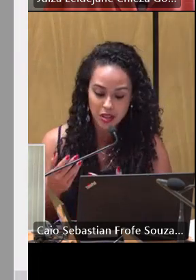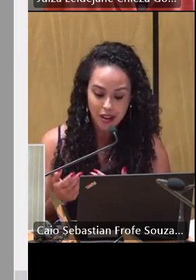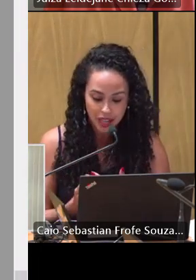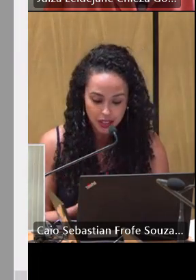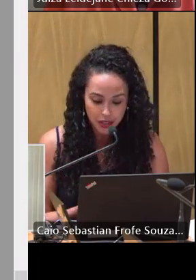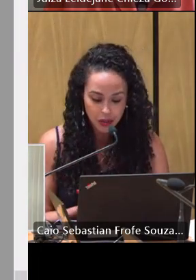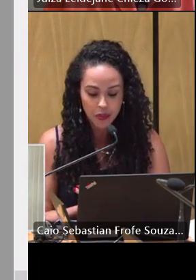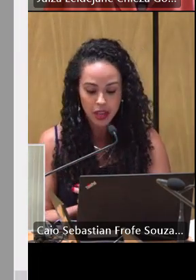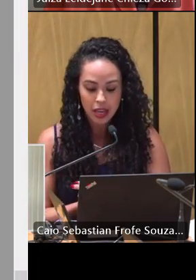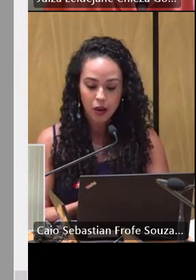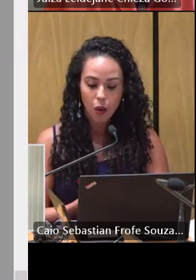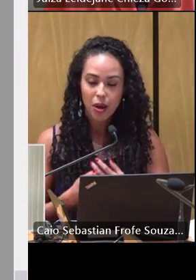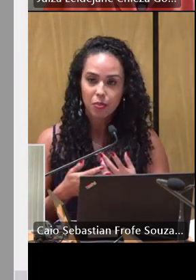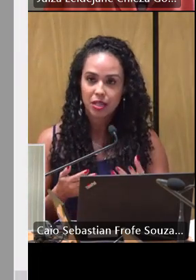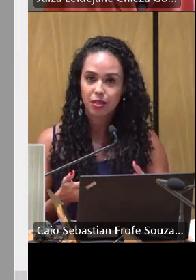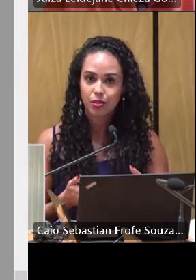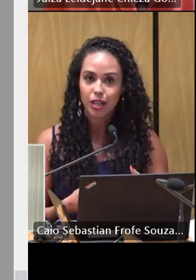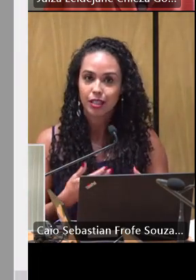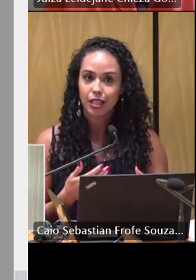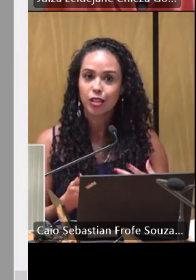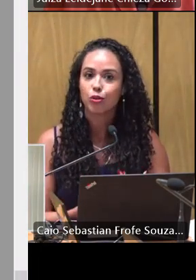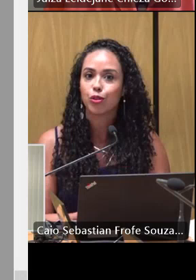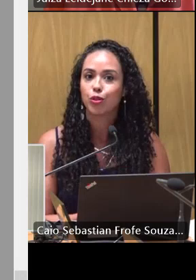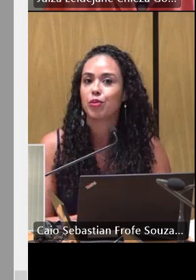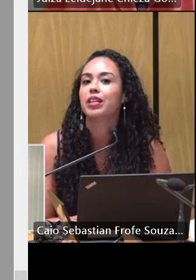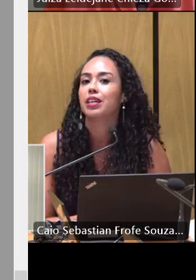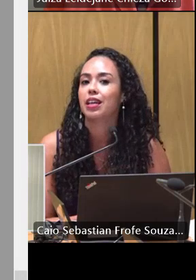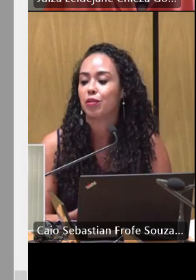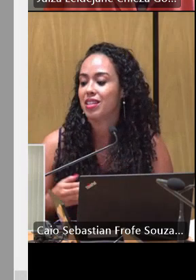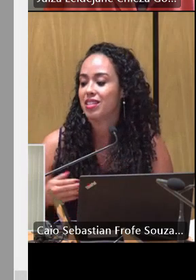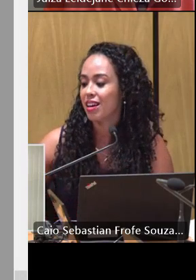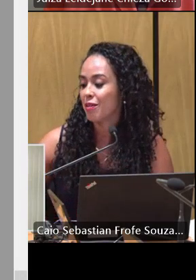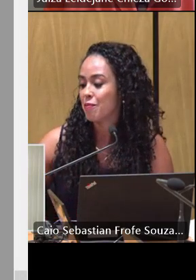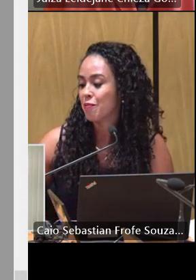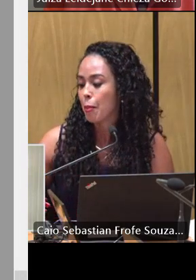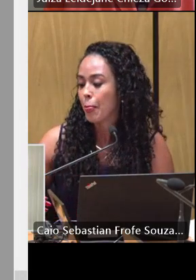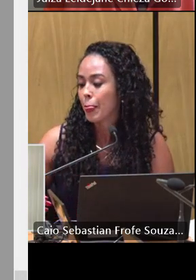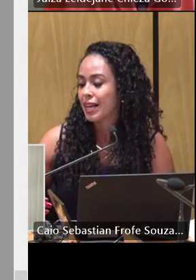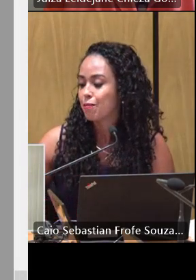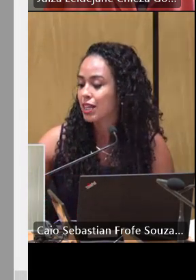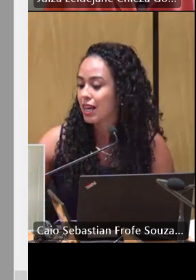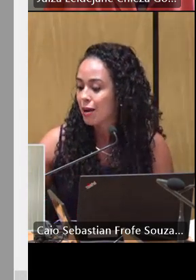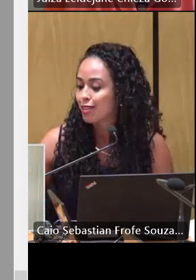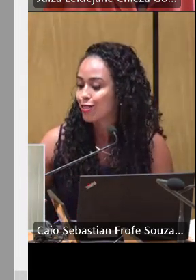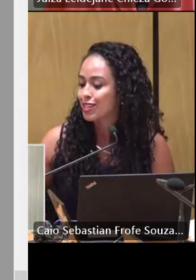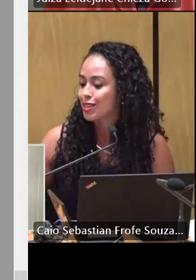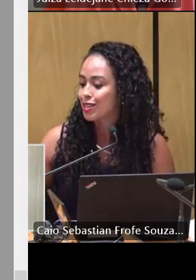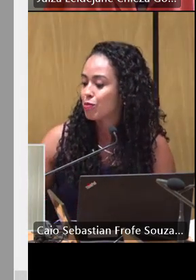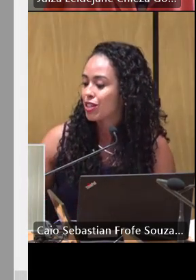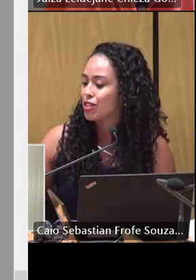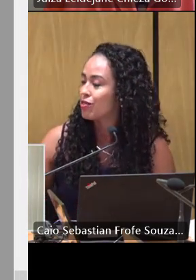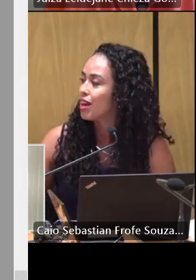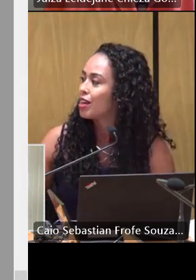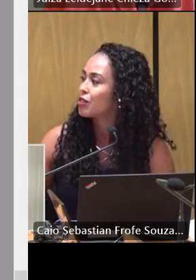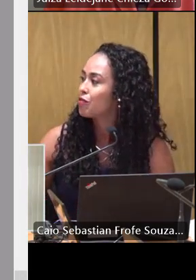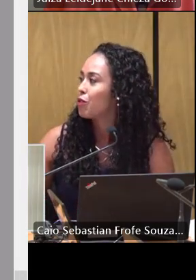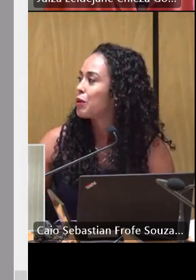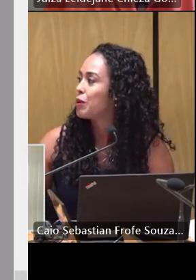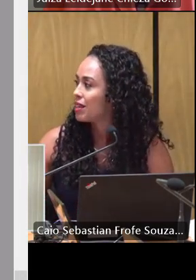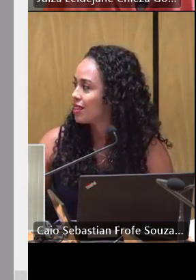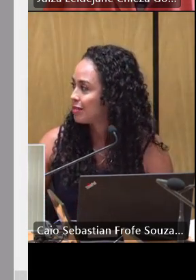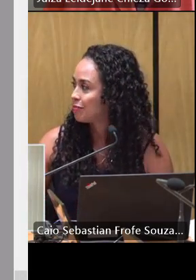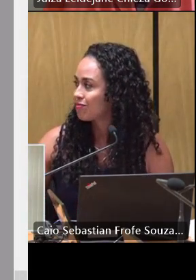ISO refletiu e como é preciso desconstruir né Toda essa esse mascaramento toda essa subjetividade que